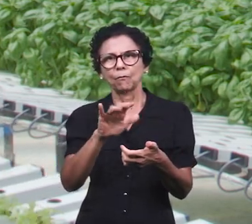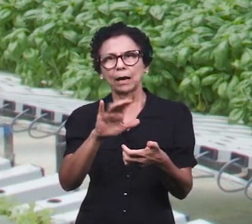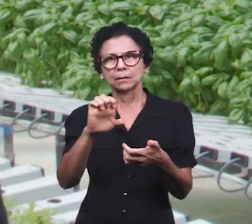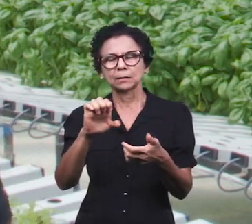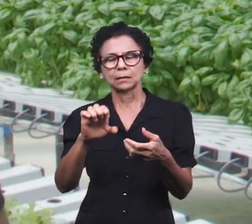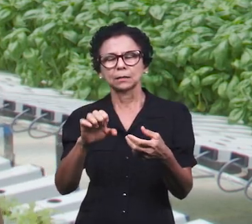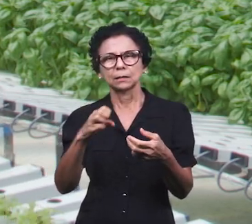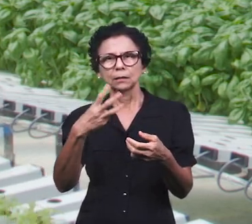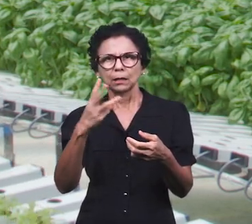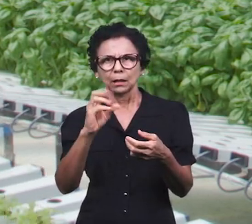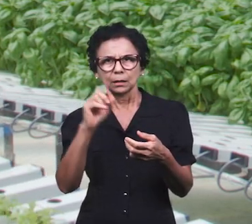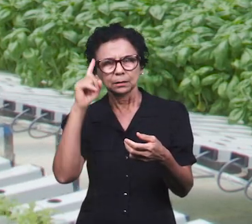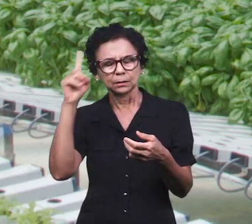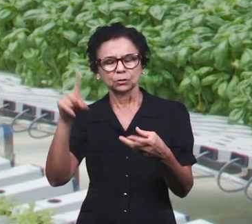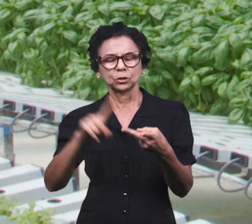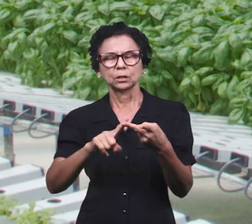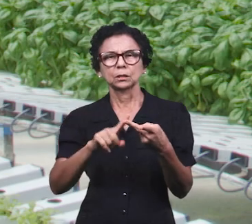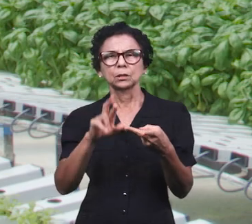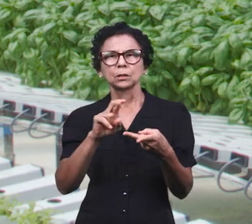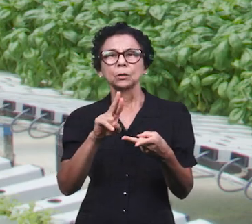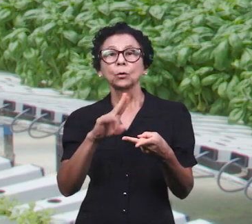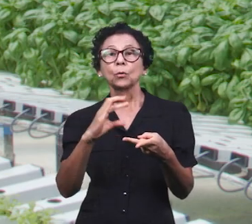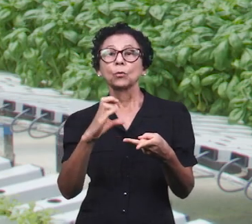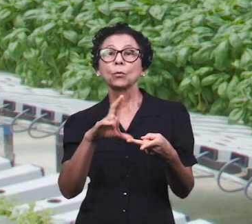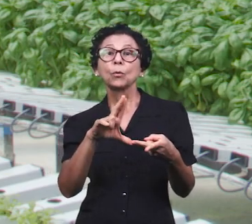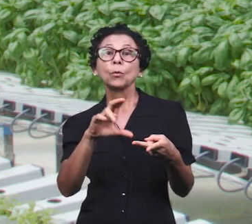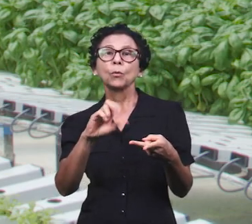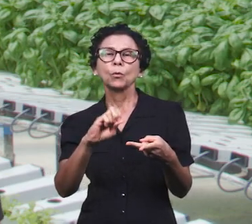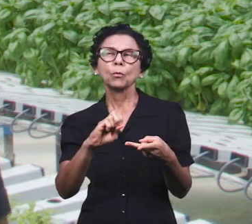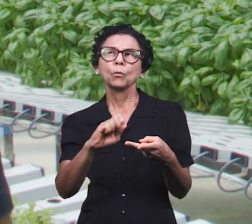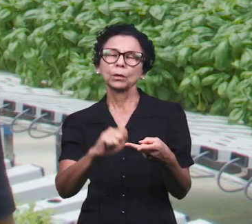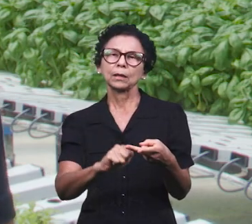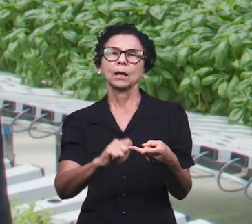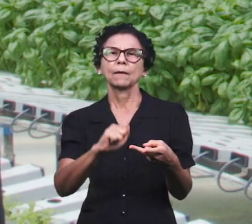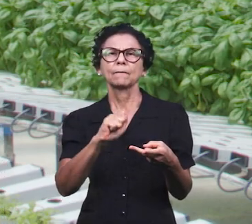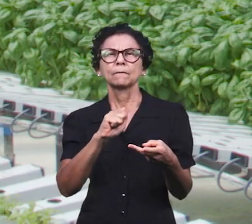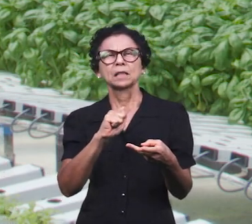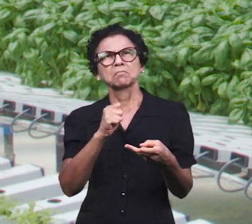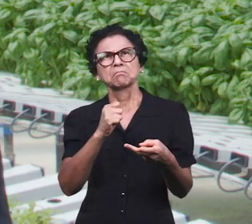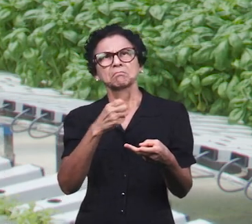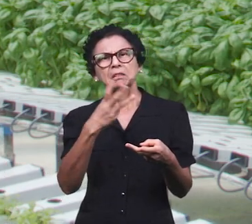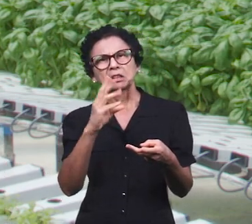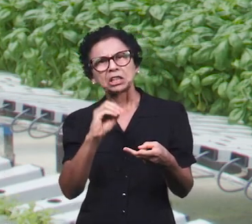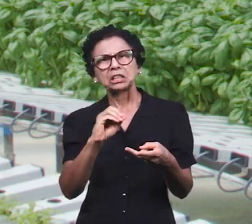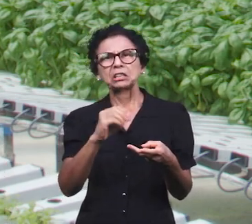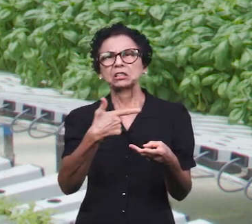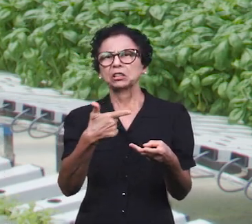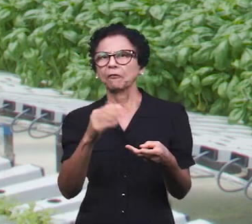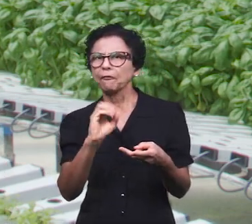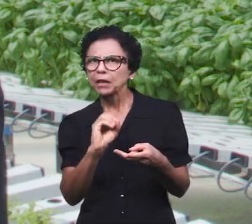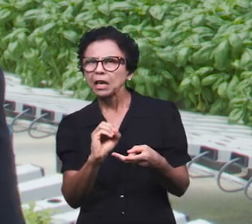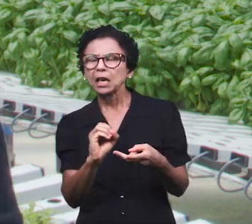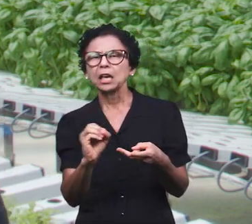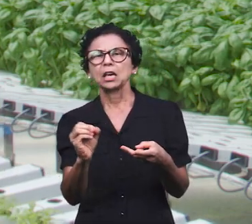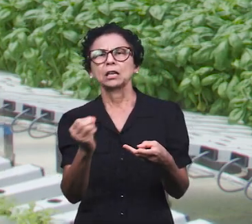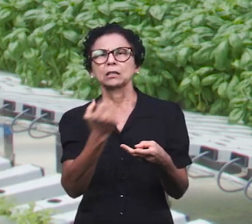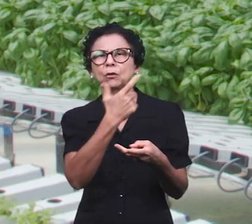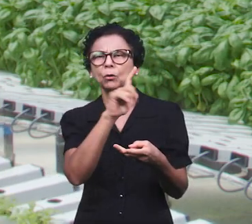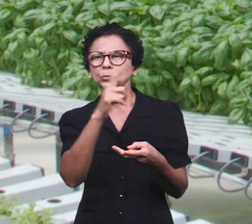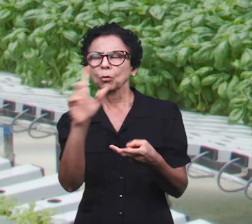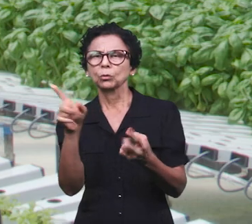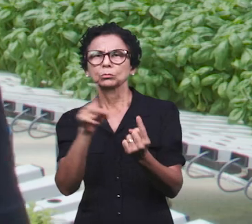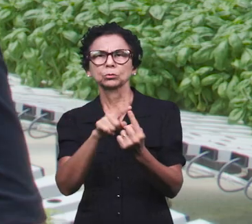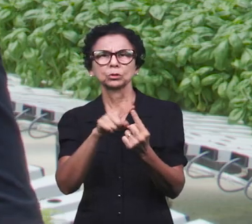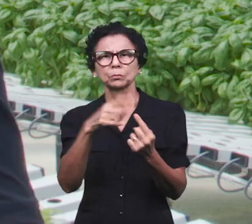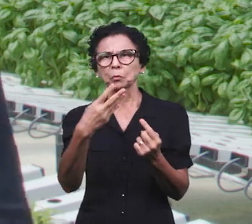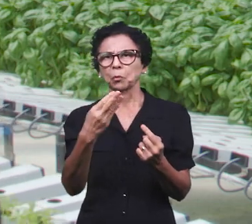rúcula, em torno de 15 a 20 dias, porque a gente quer coletar um pouco mais baby mesmo. Então, tem algumas culturas, manjericão é um pouco mais, em torno